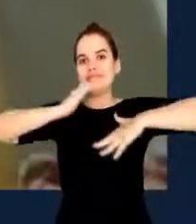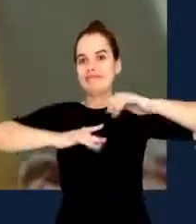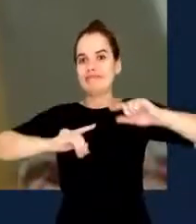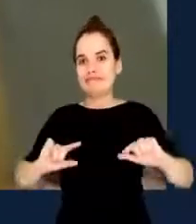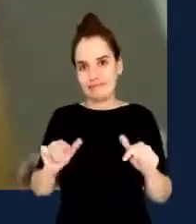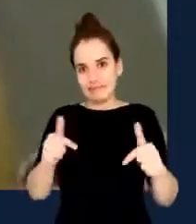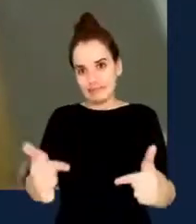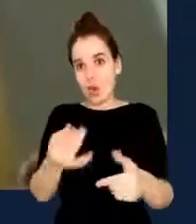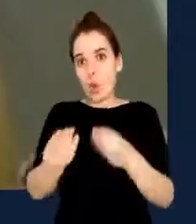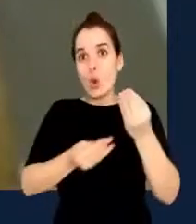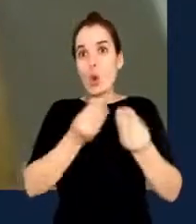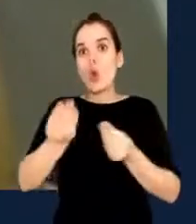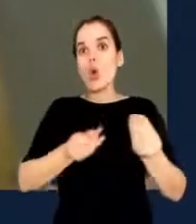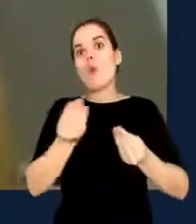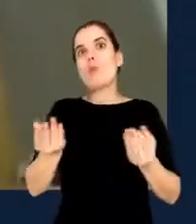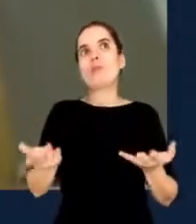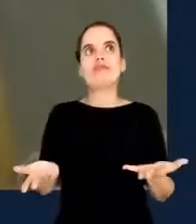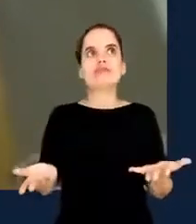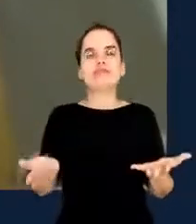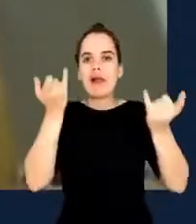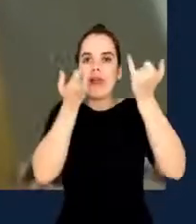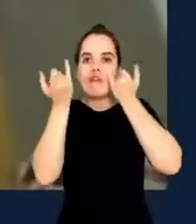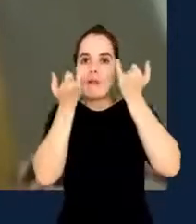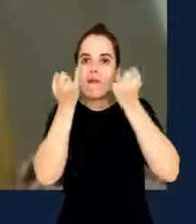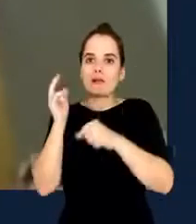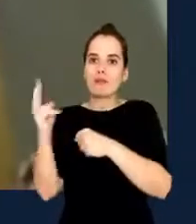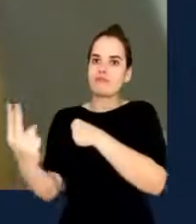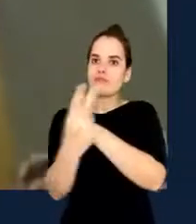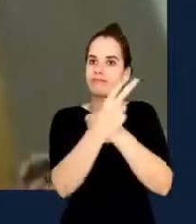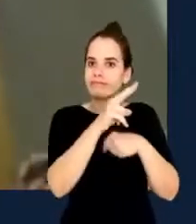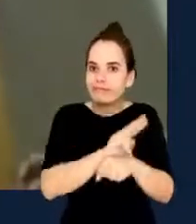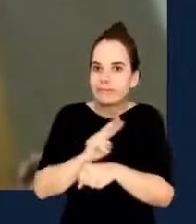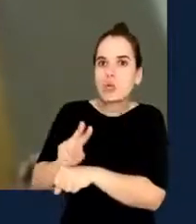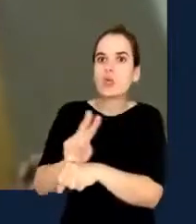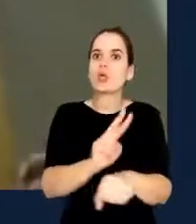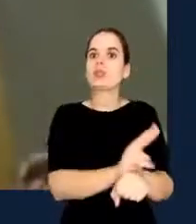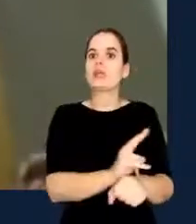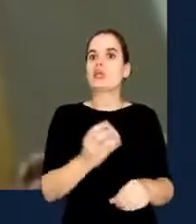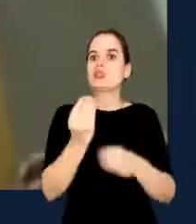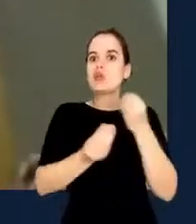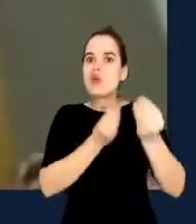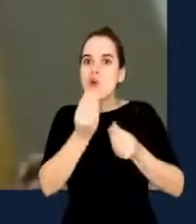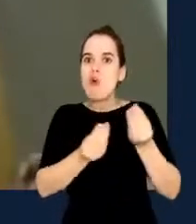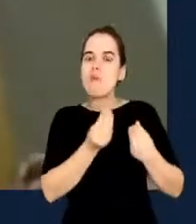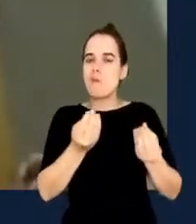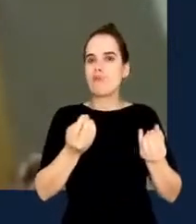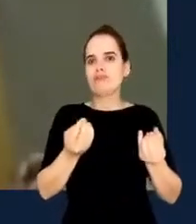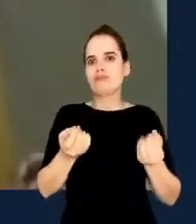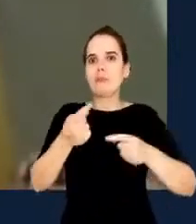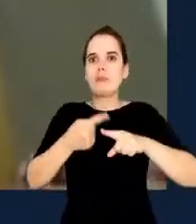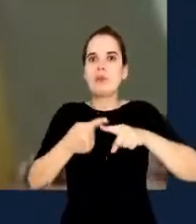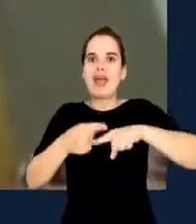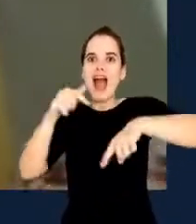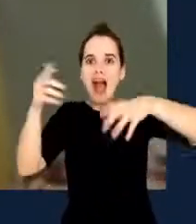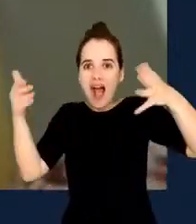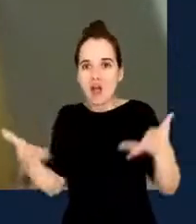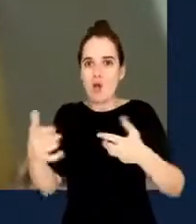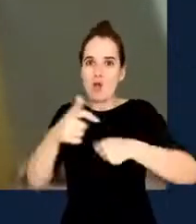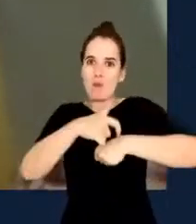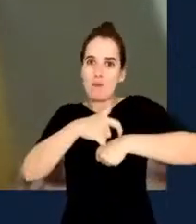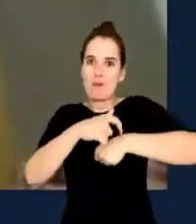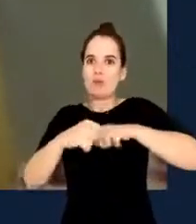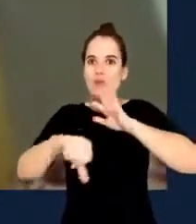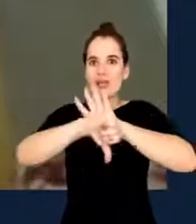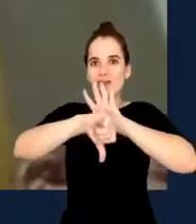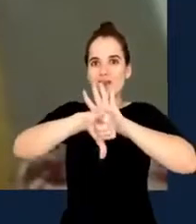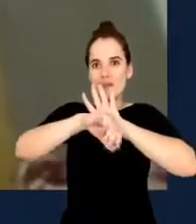protege as informação de vazamentos como a gente protege a nossas Fontes especialmente no momento de ataque de criminalização tão forte como a